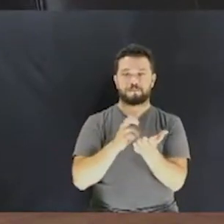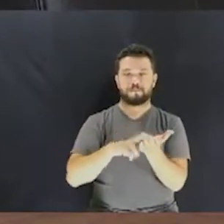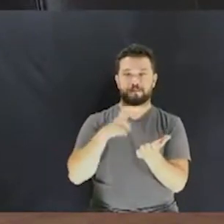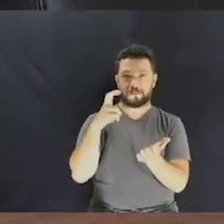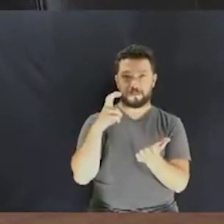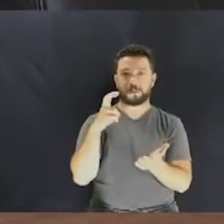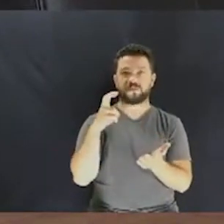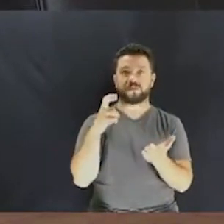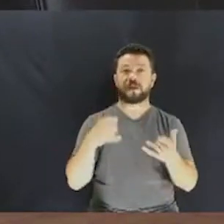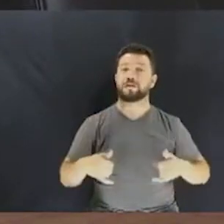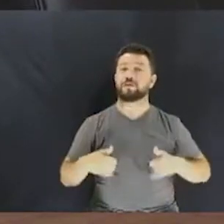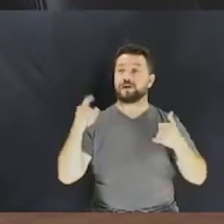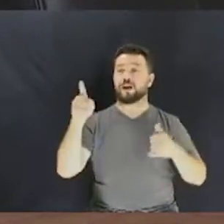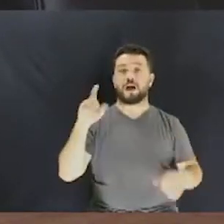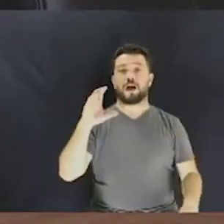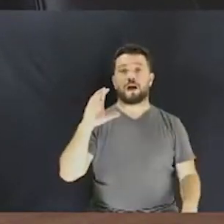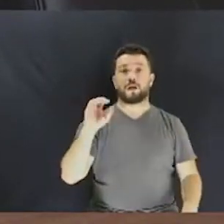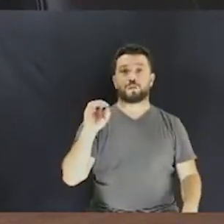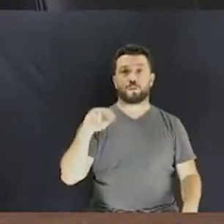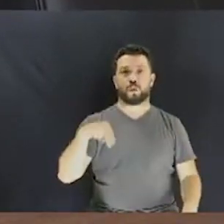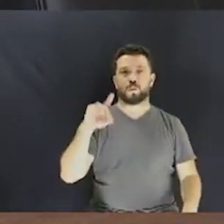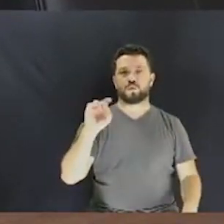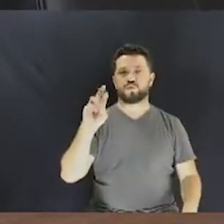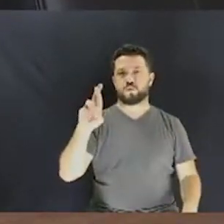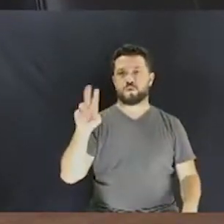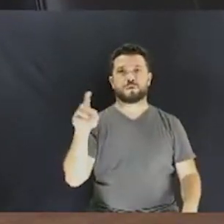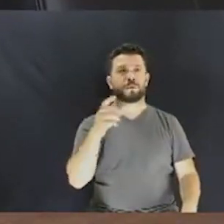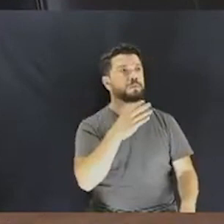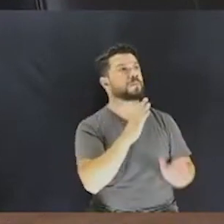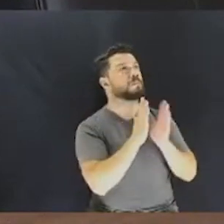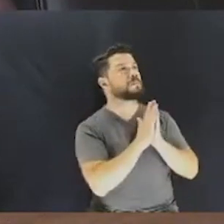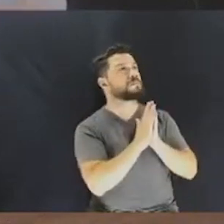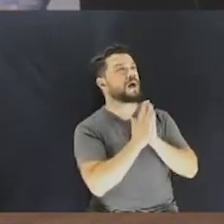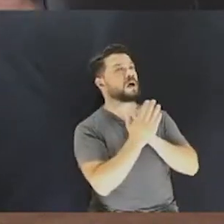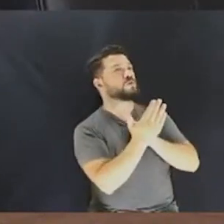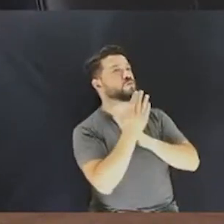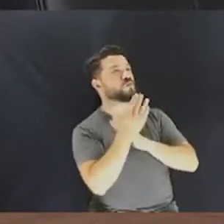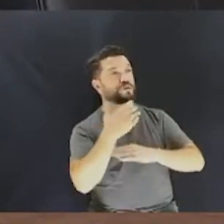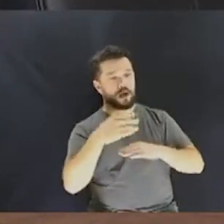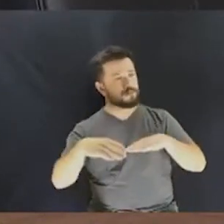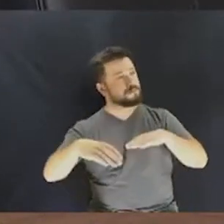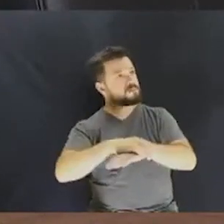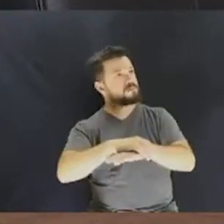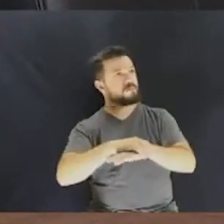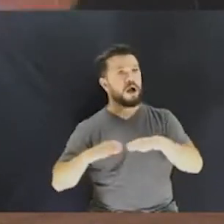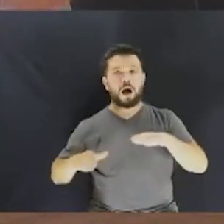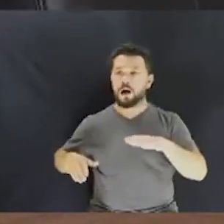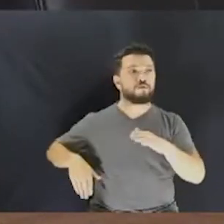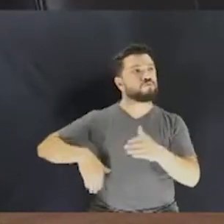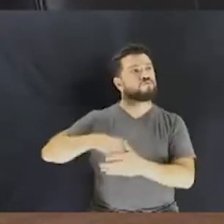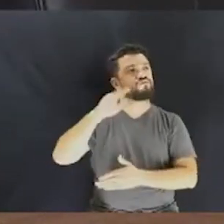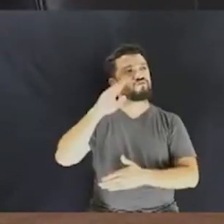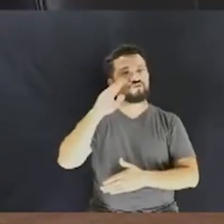aniversário hoje, e ele me pediu, pô, vereador, você não consegue para mim uma chuteira 41, que eu não tenho uma chuteira, e também não tenho um calção que você não me deu